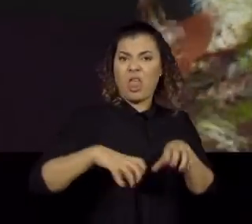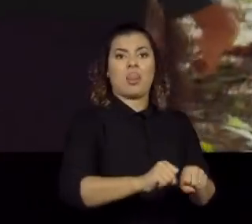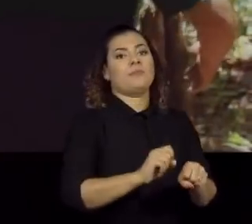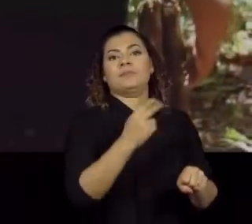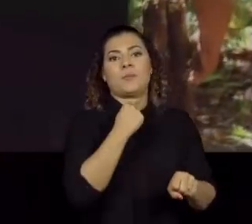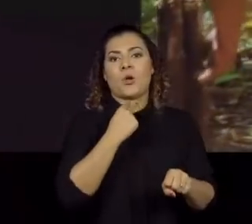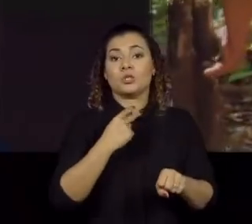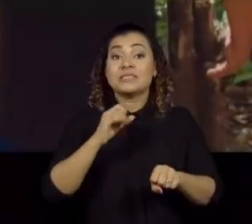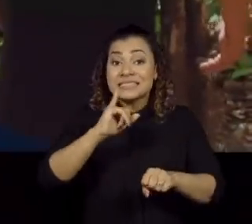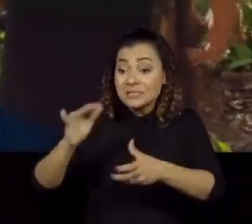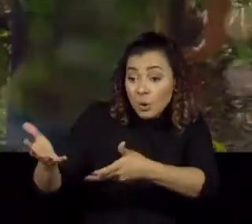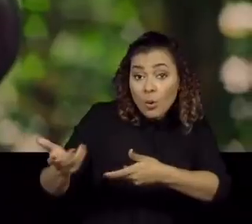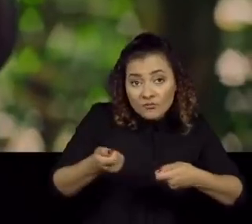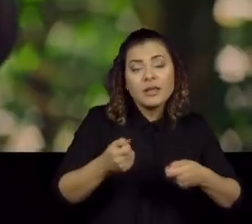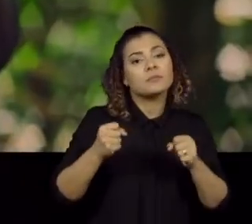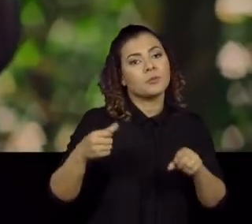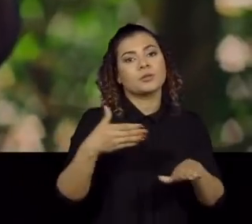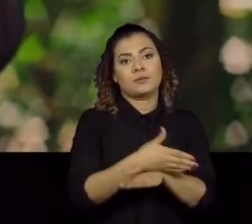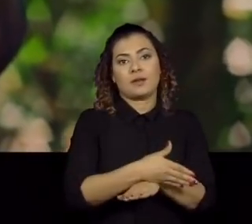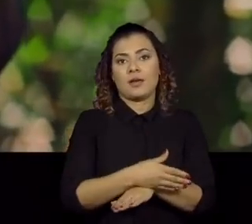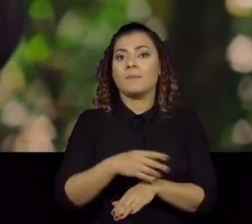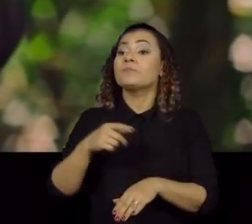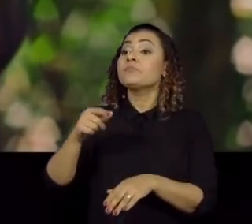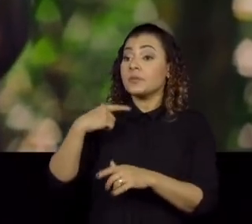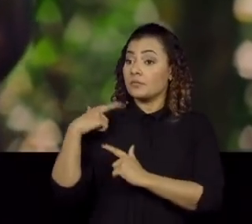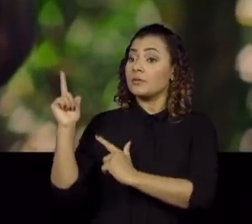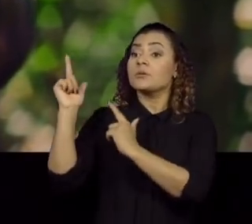for convidado pelos Yanomami.